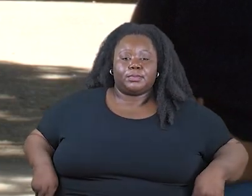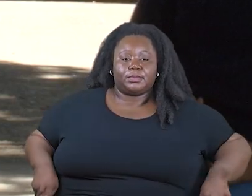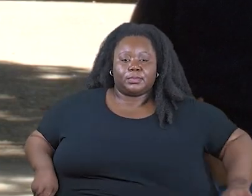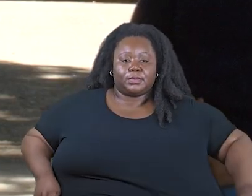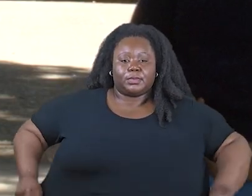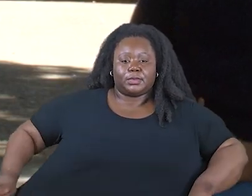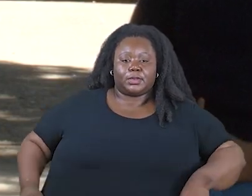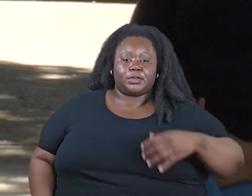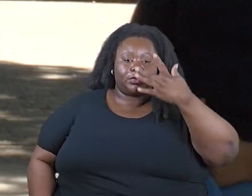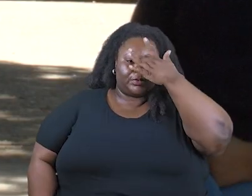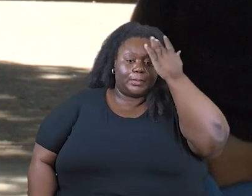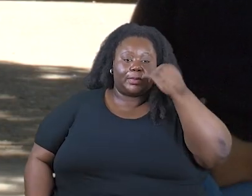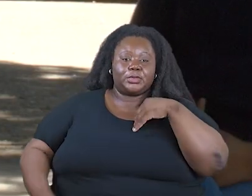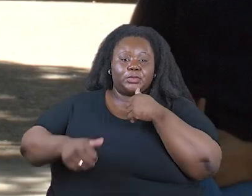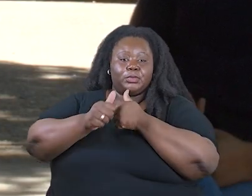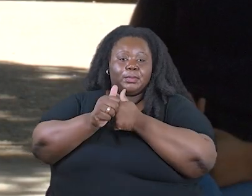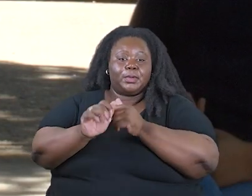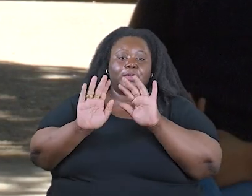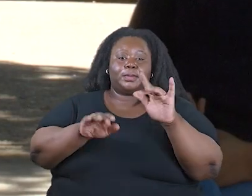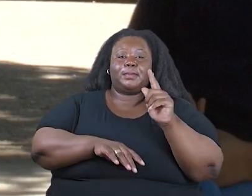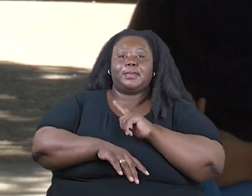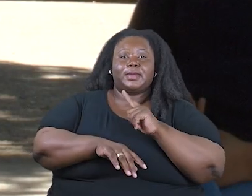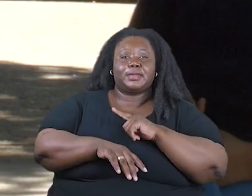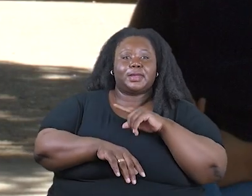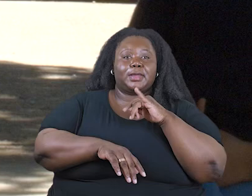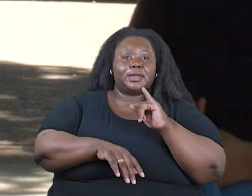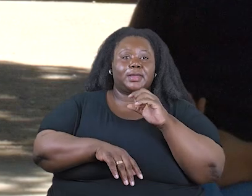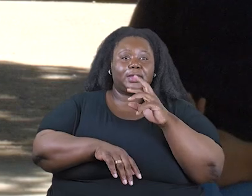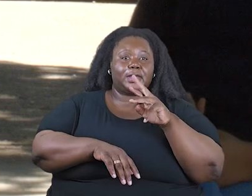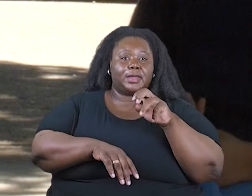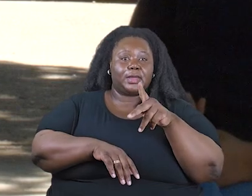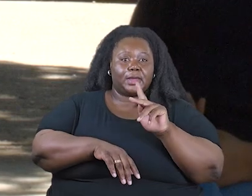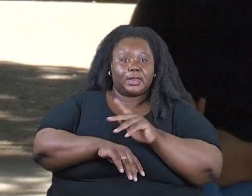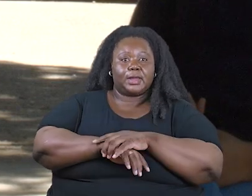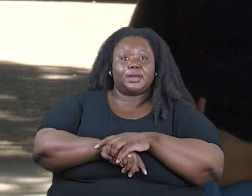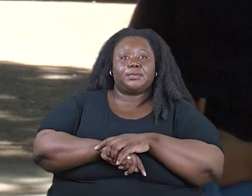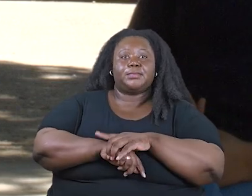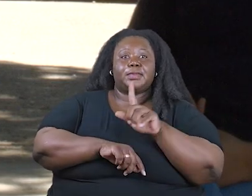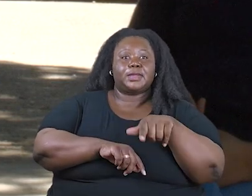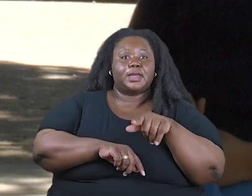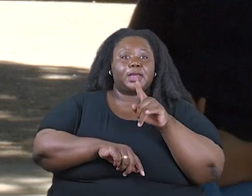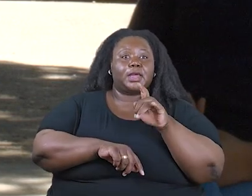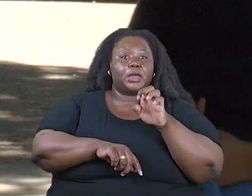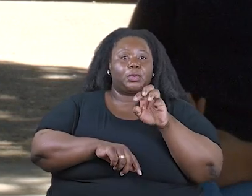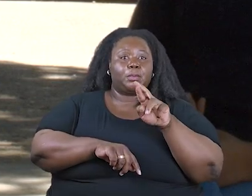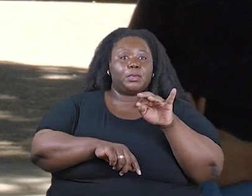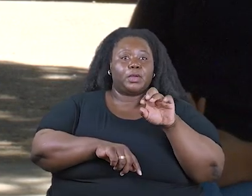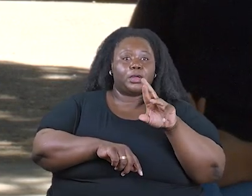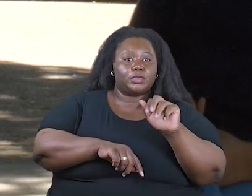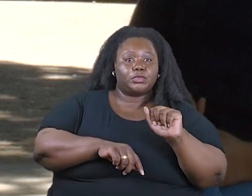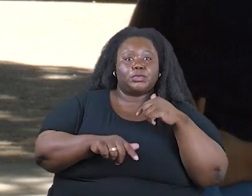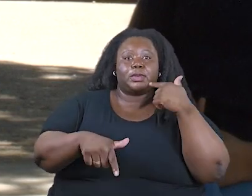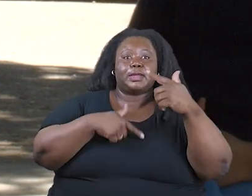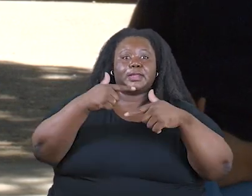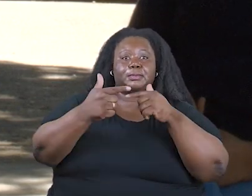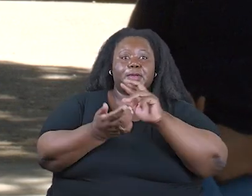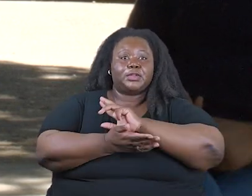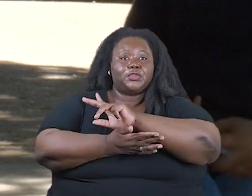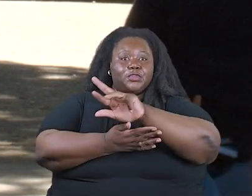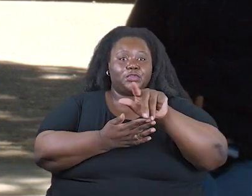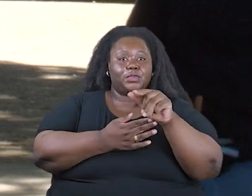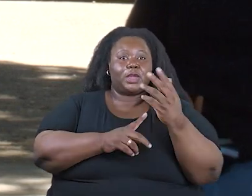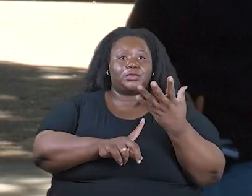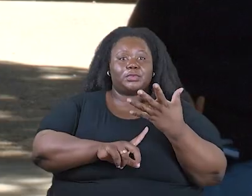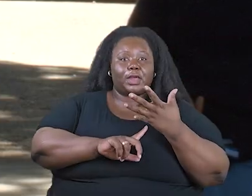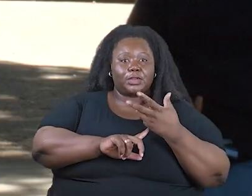são próximas. Mas tem, por exemplo, a ICREC, que é uma editora que publica trabalho de vários